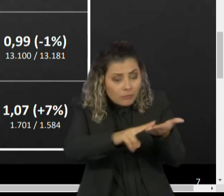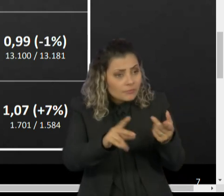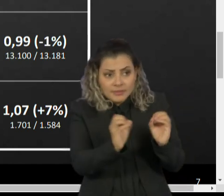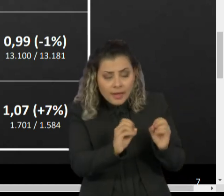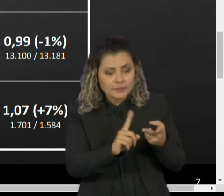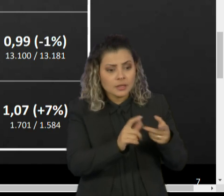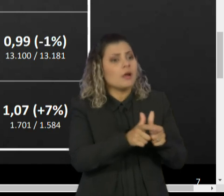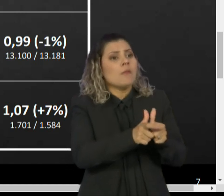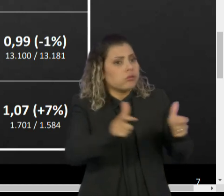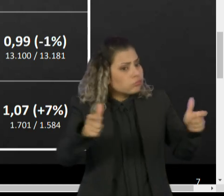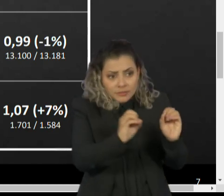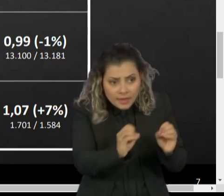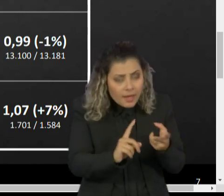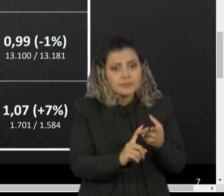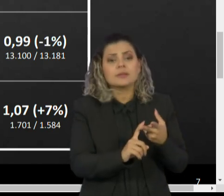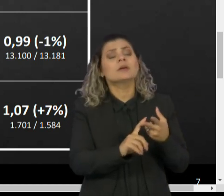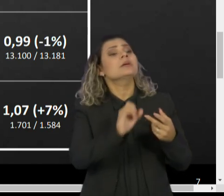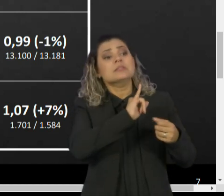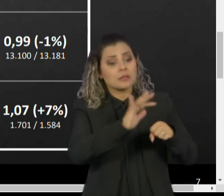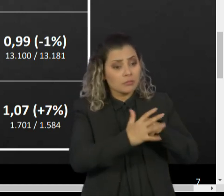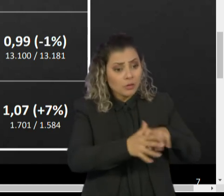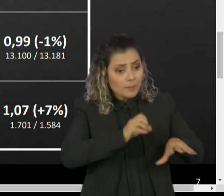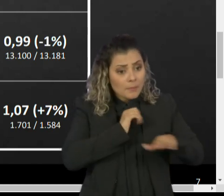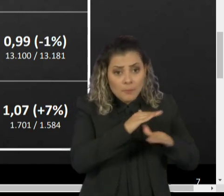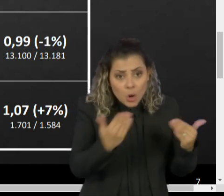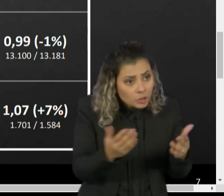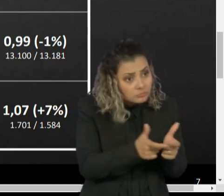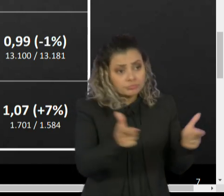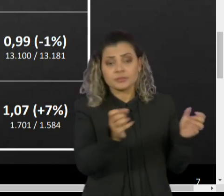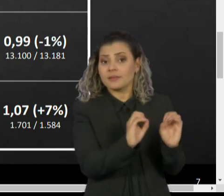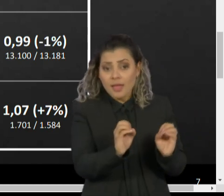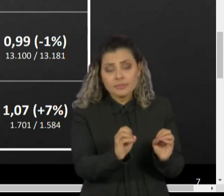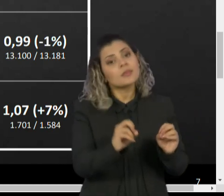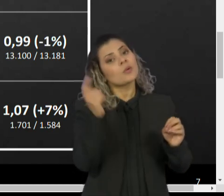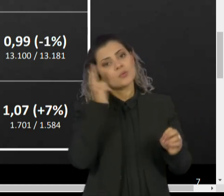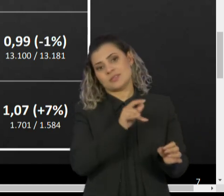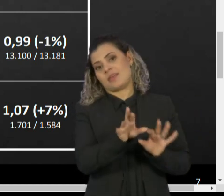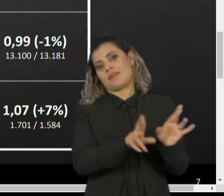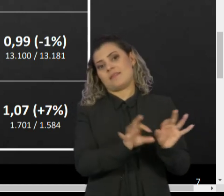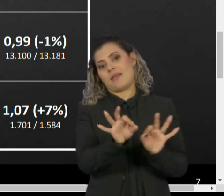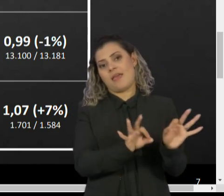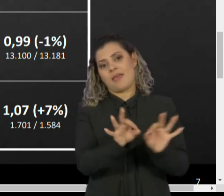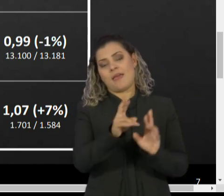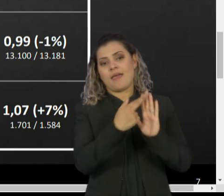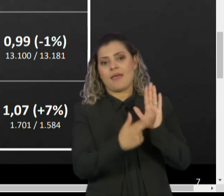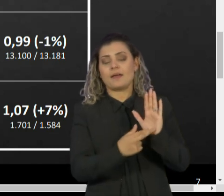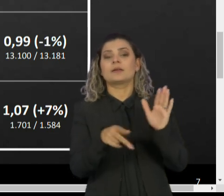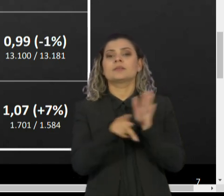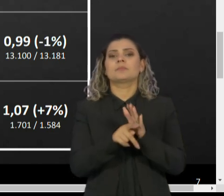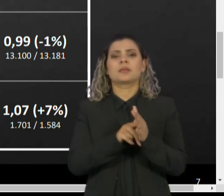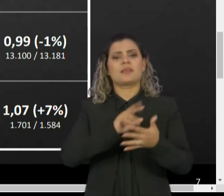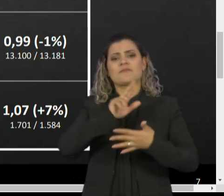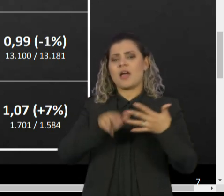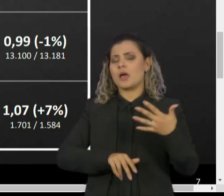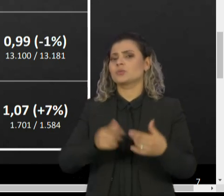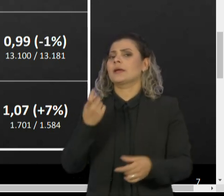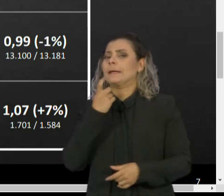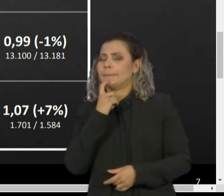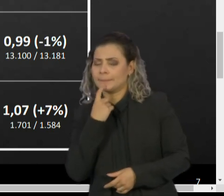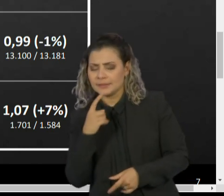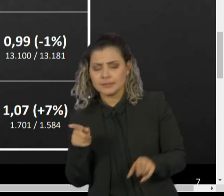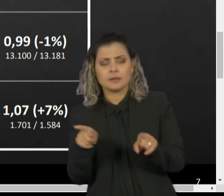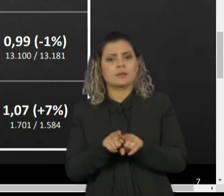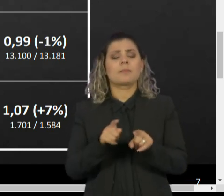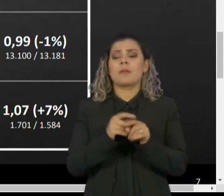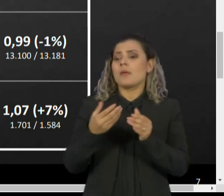bom exemplo de Valinhos. Nós estamos aumentando a capacidade hospitalar junto com o prefeito Jonas Donizete de Campinas, dialogando com ele sobre